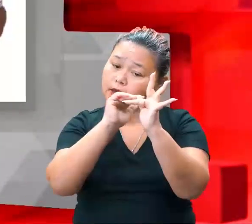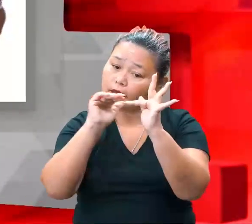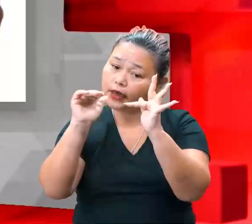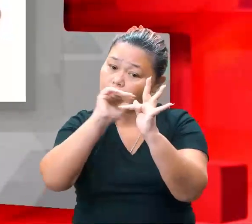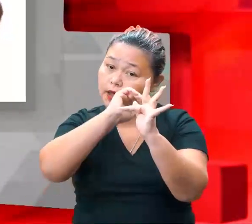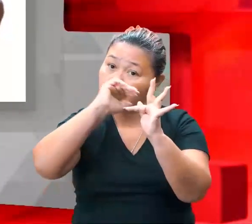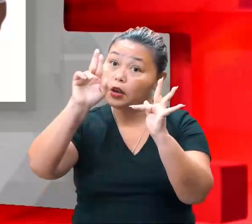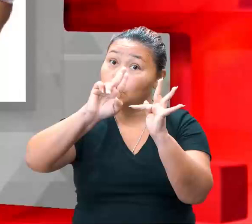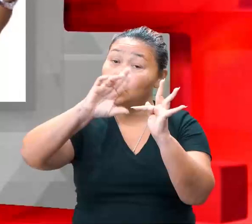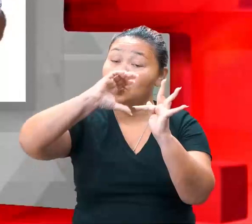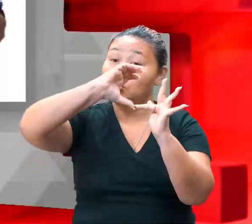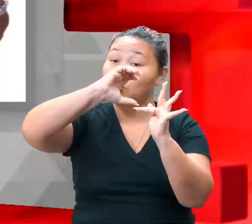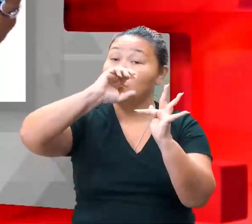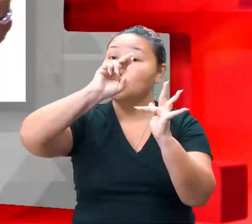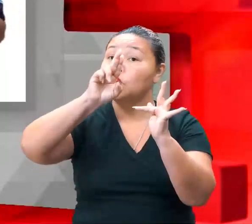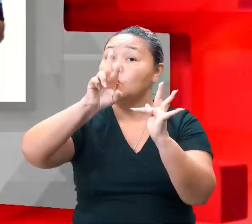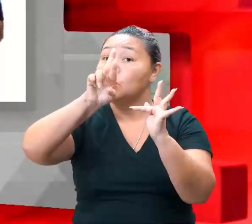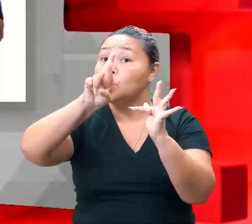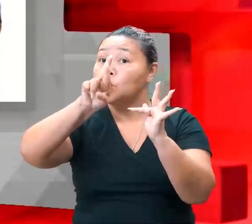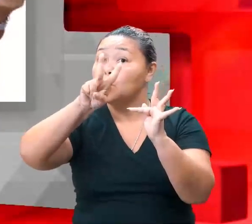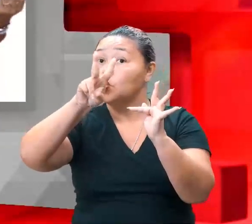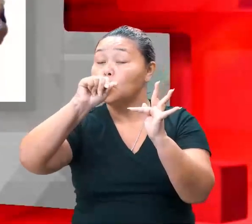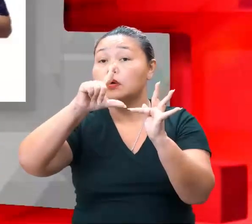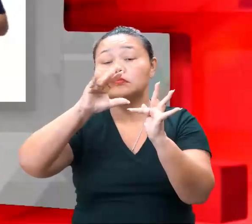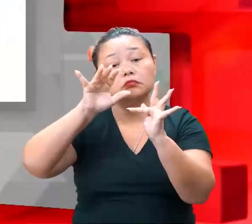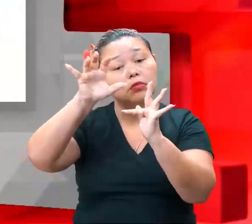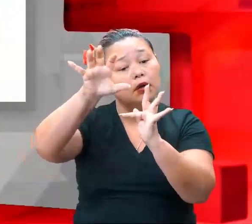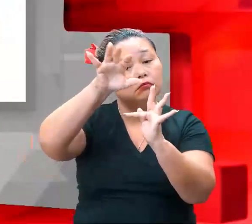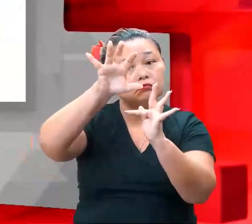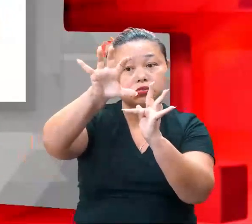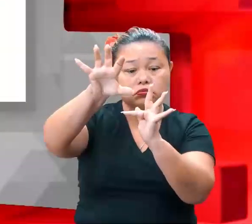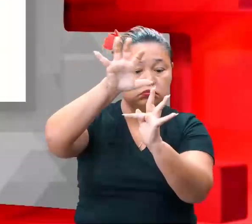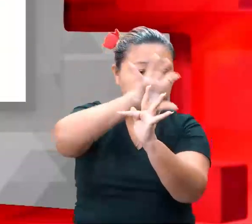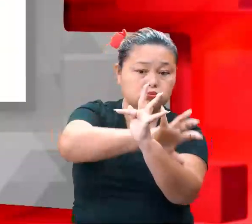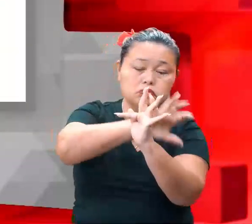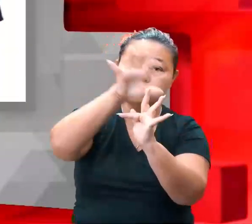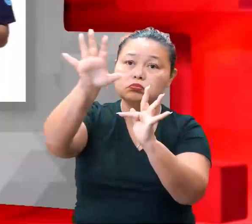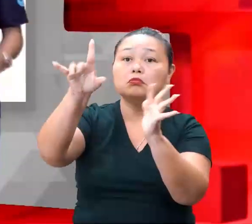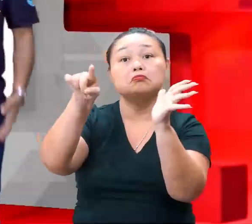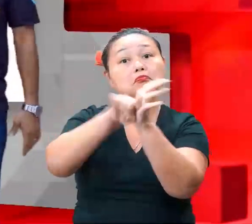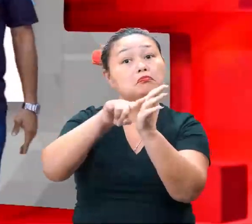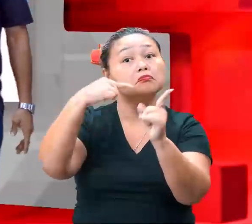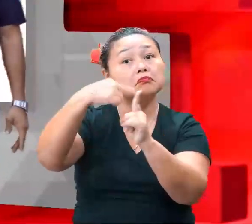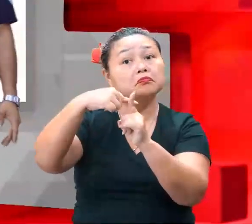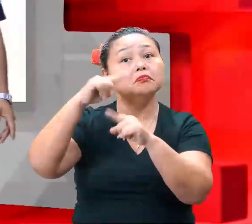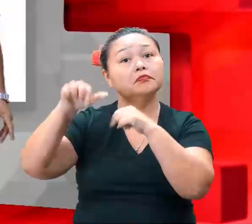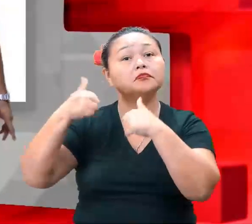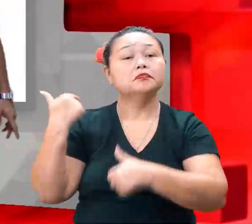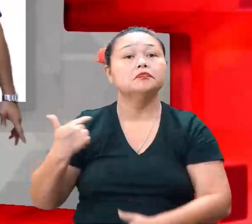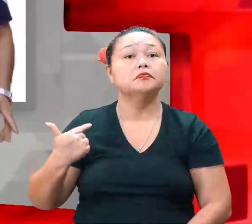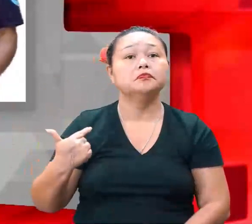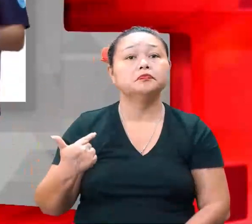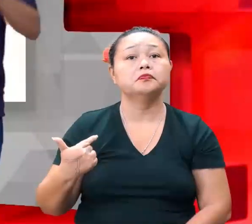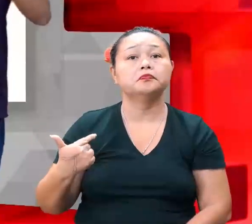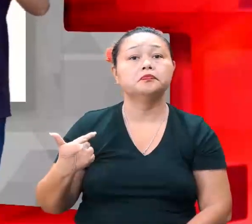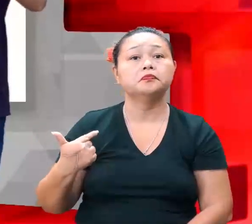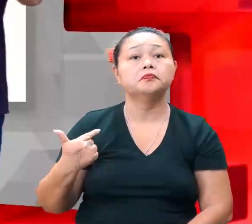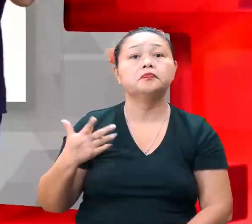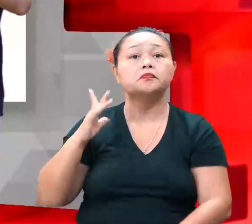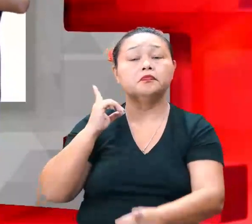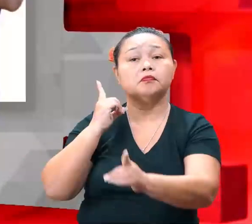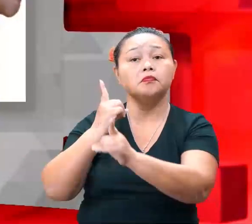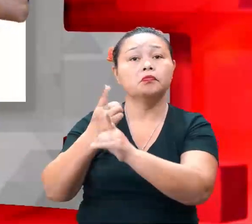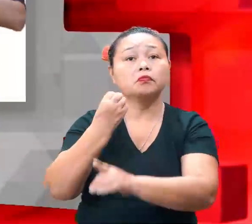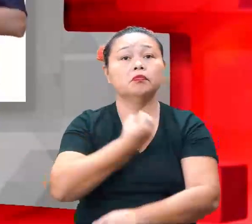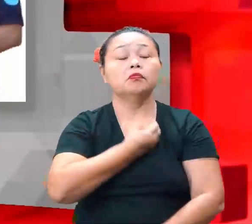enxergarmos essa curva pegando nos quadrantes todos, negativos e positivos. Isso. Segundo passo, vamos lá? O segundo passo é encontrar